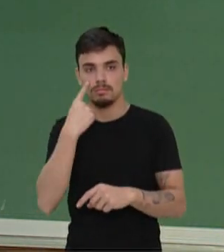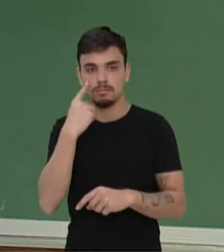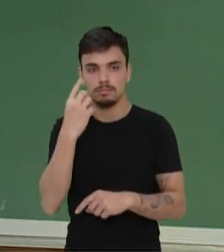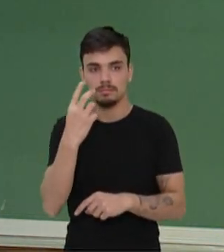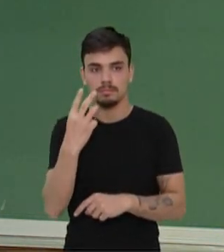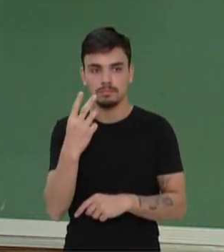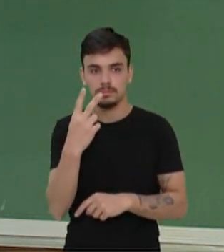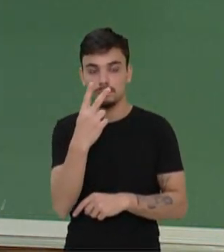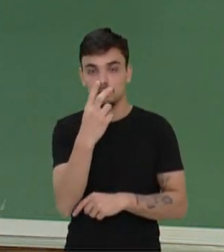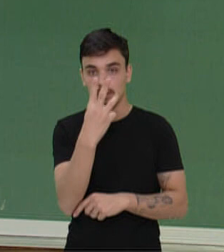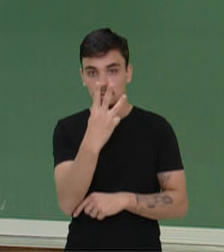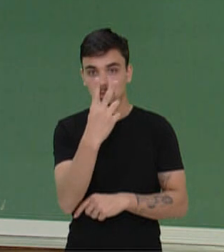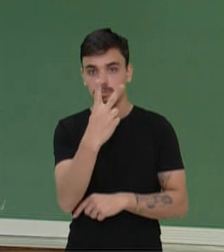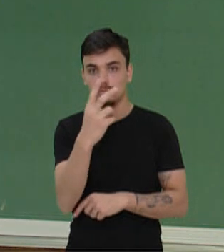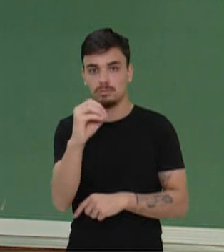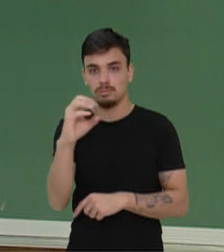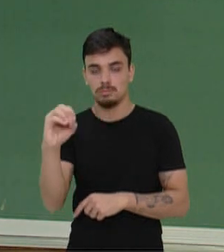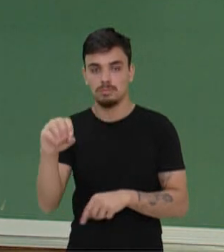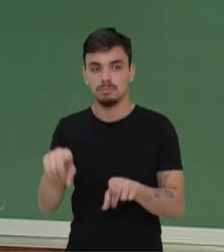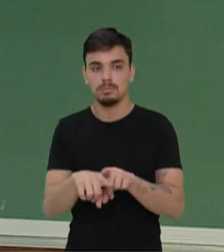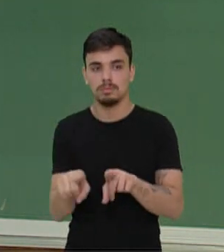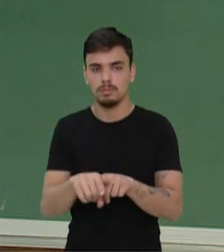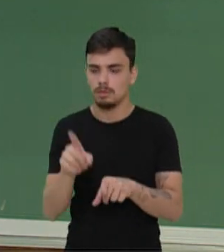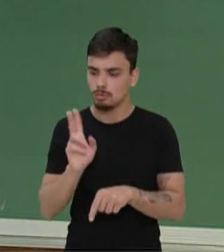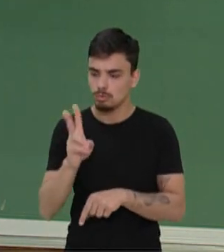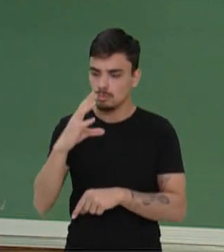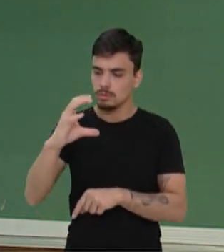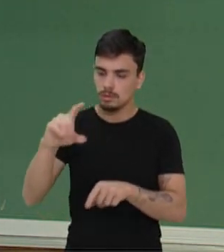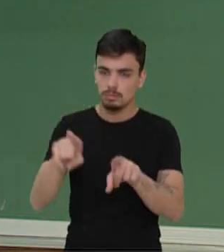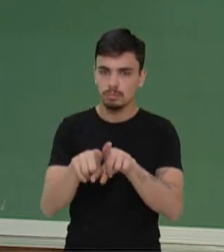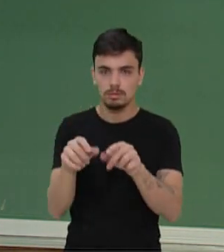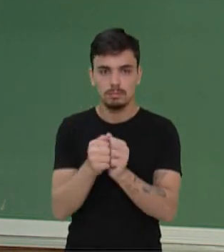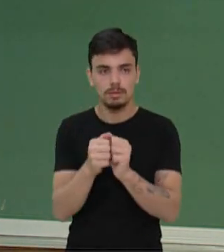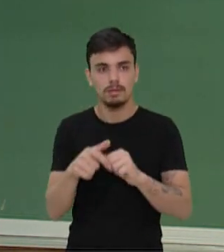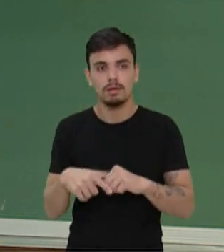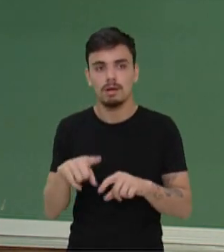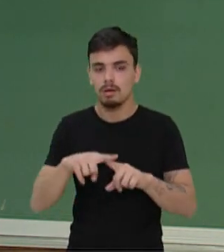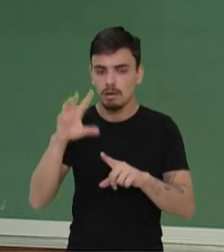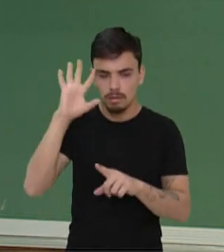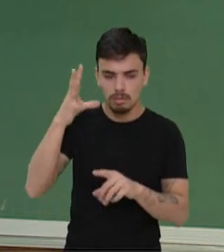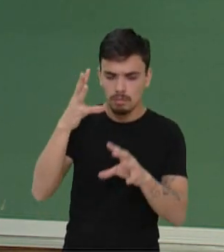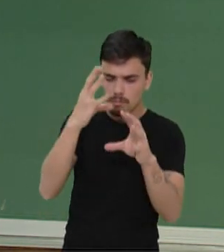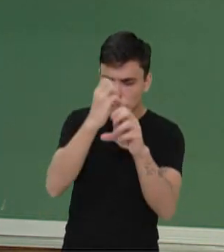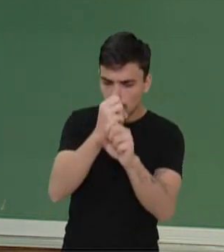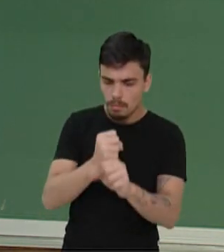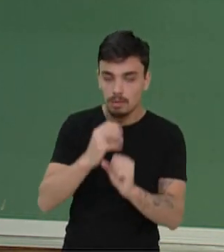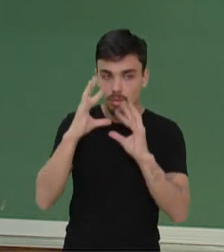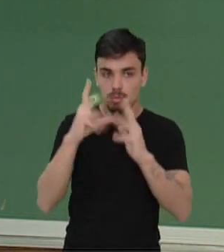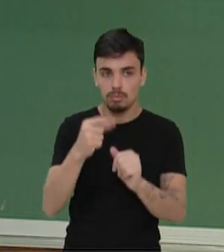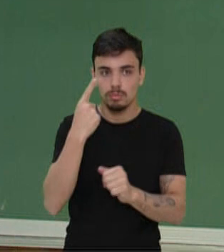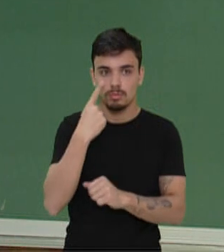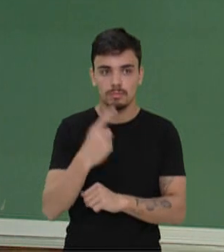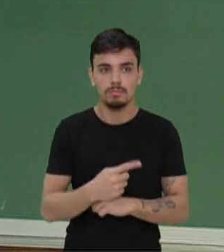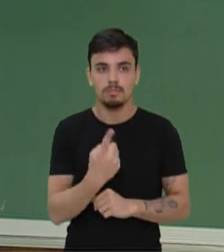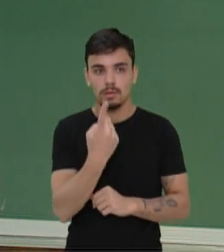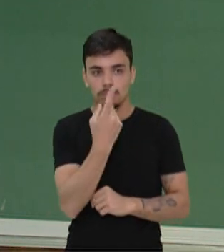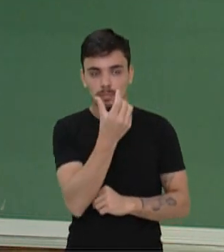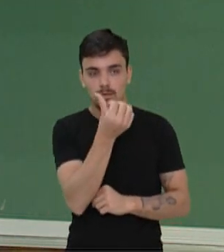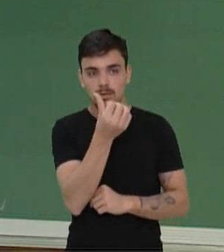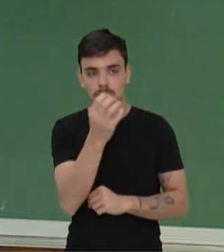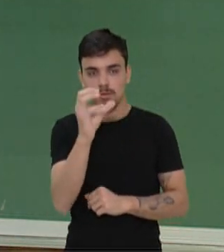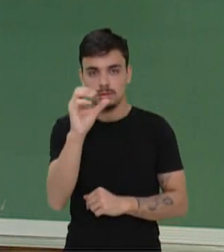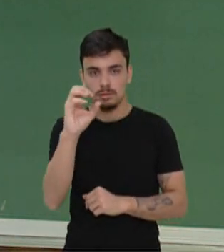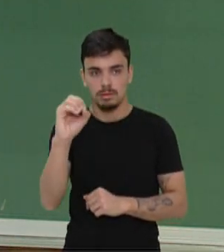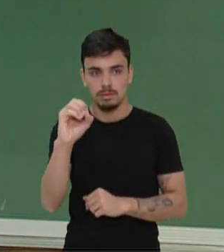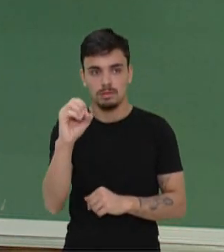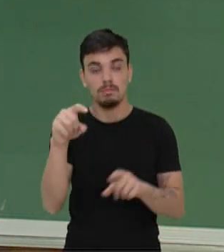do termo C, né, continuou ali com a gente. Agora, resolvendo isso aqui, né, 1.600 menos